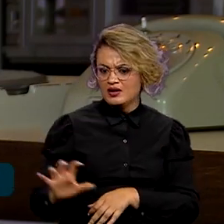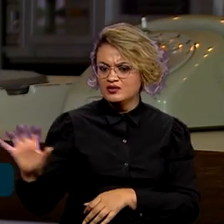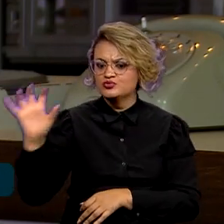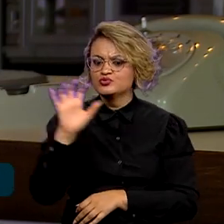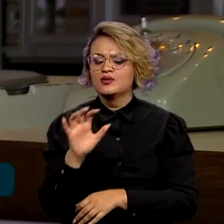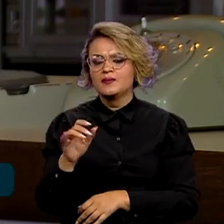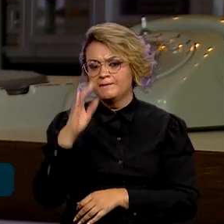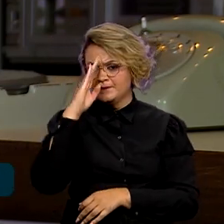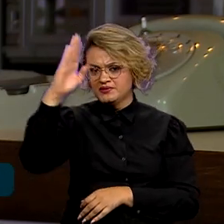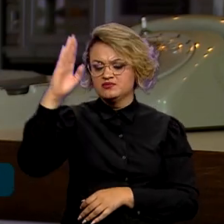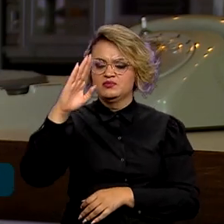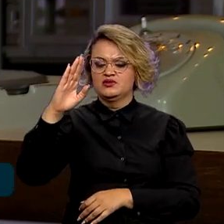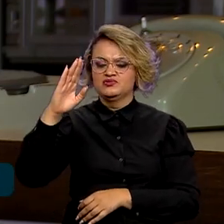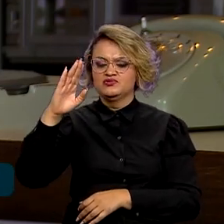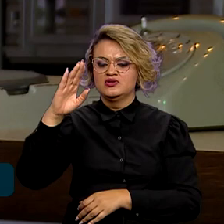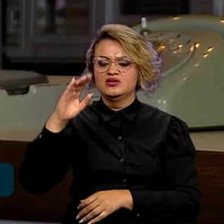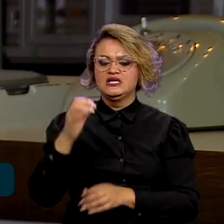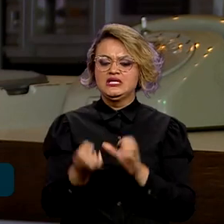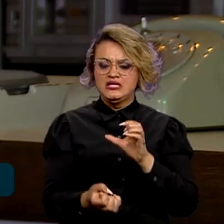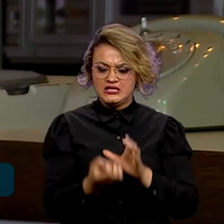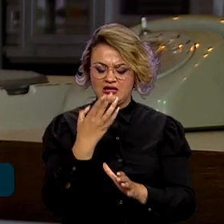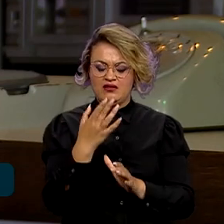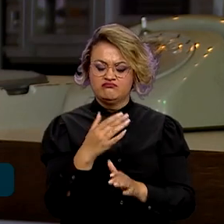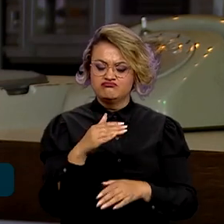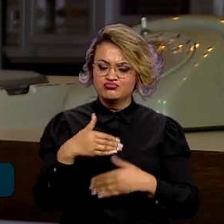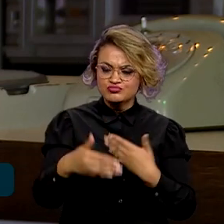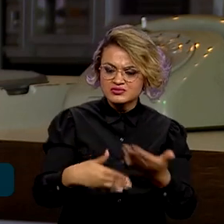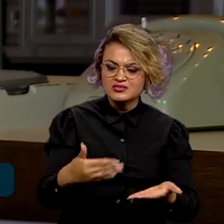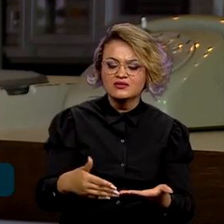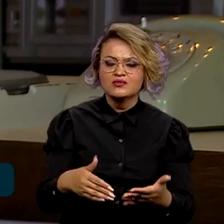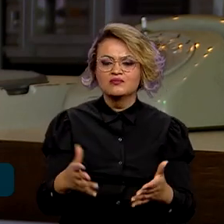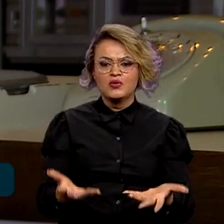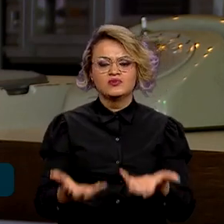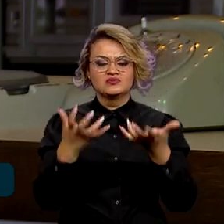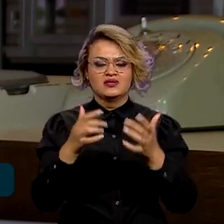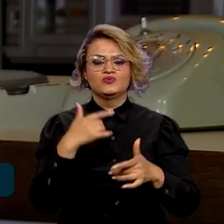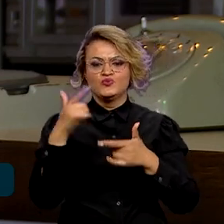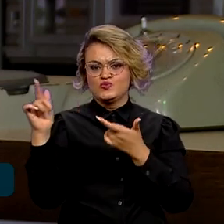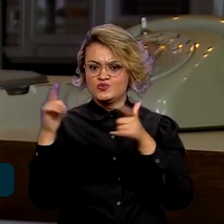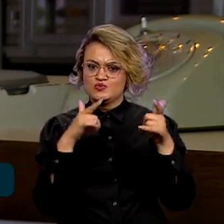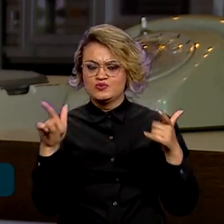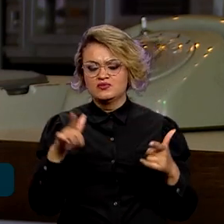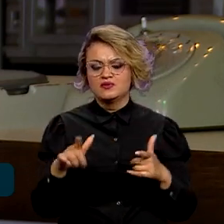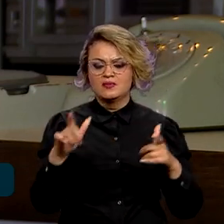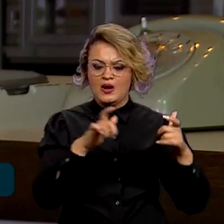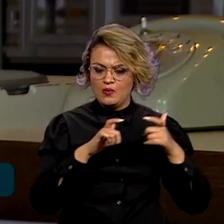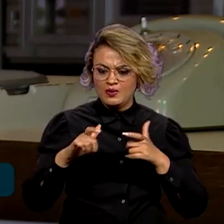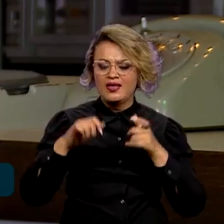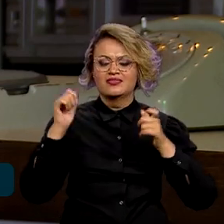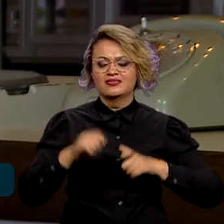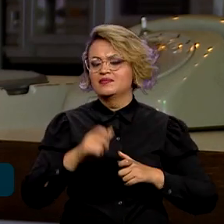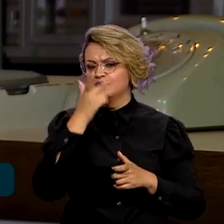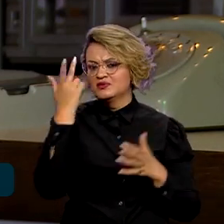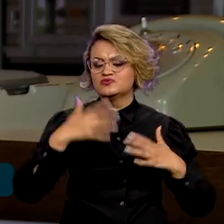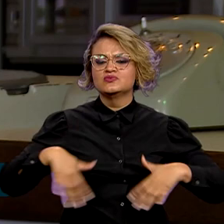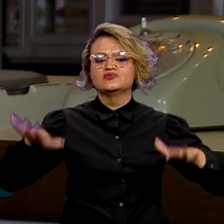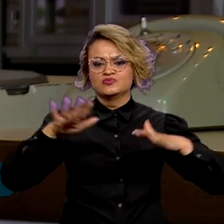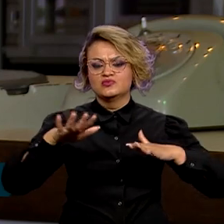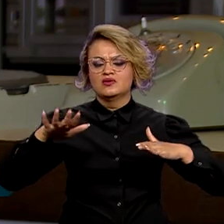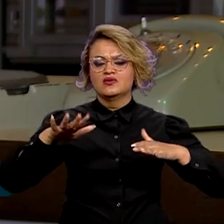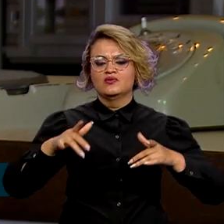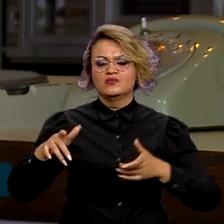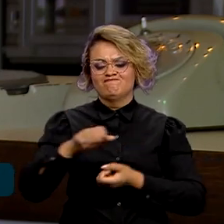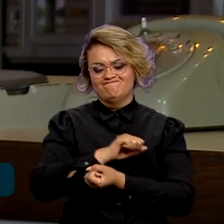e, principalmente, de criar um novo ciclo de prosperidade, onde tenha lugar para todos, mas em